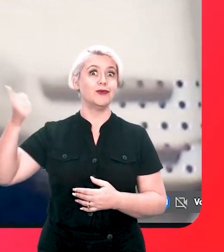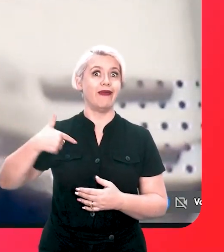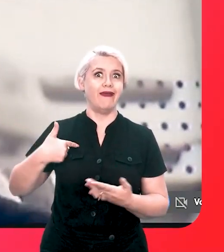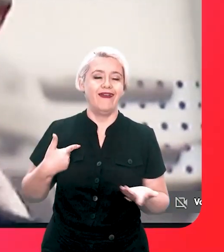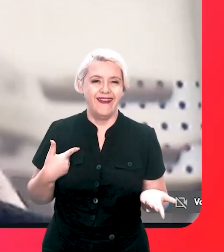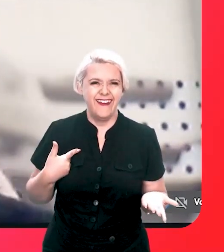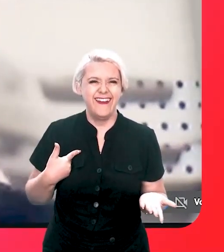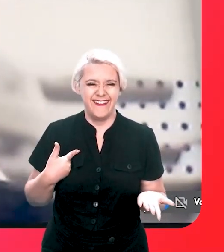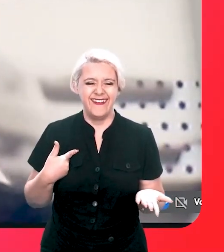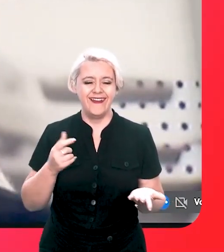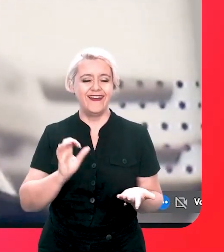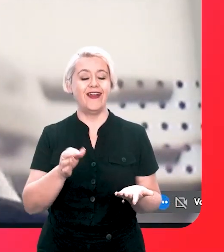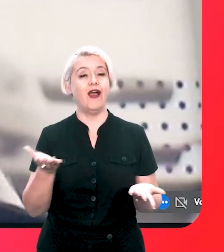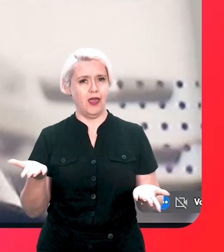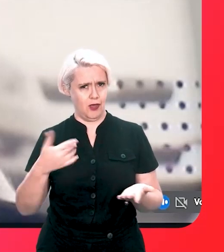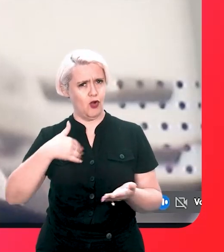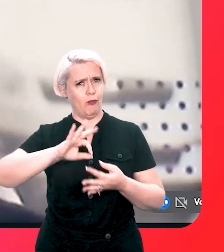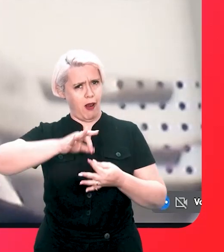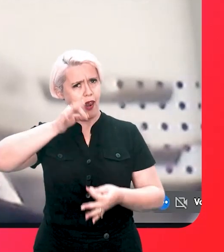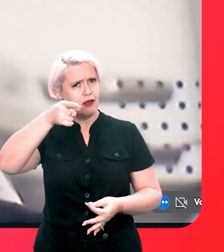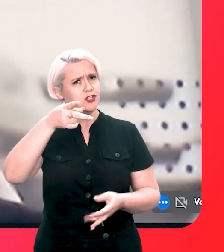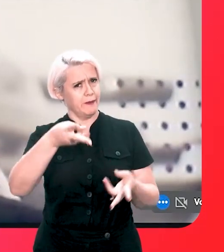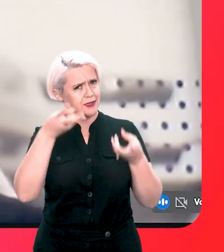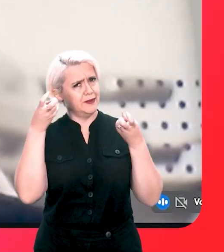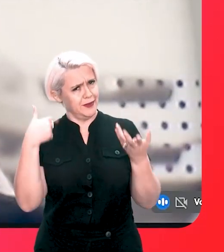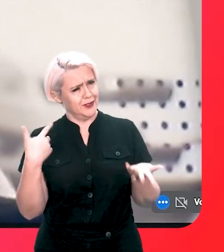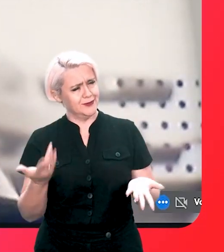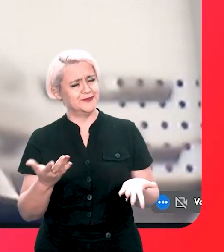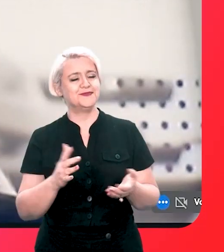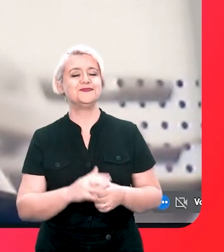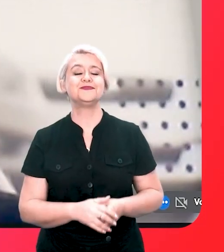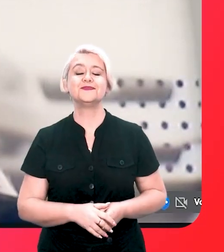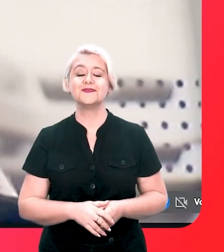mas, e olha que eu falo, né? Você já percebeu.